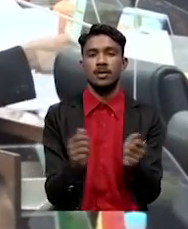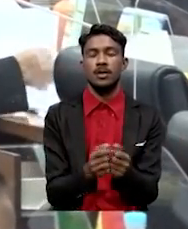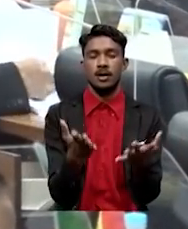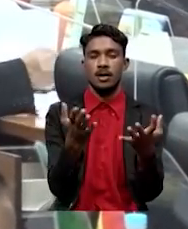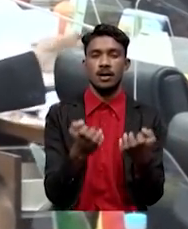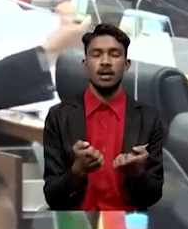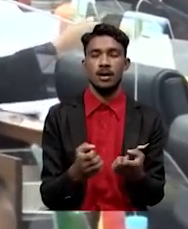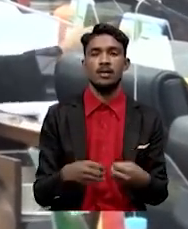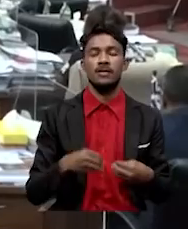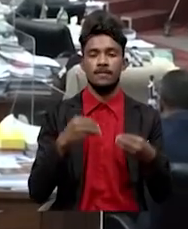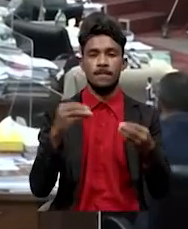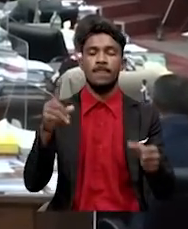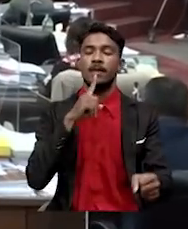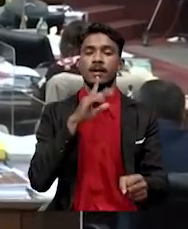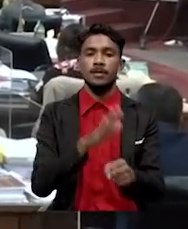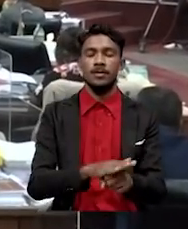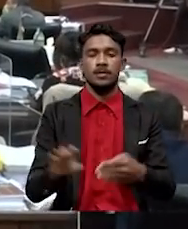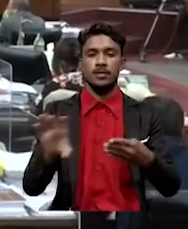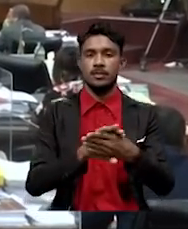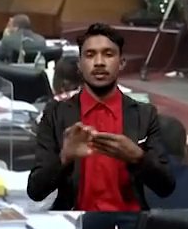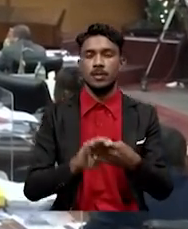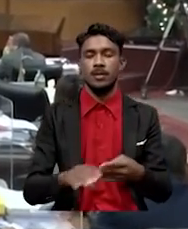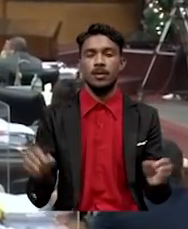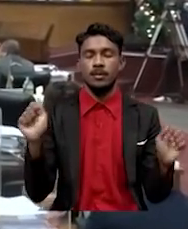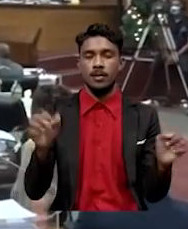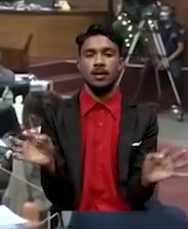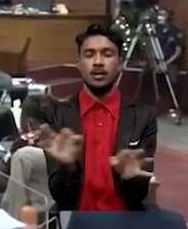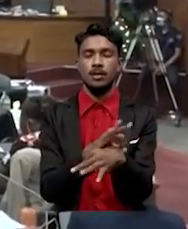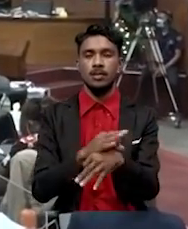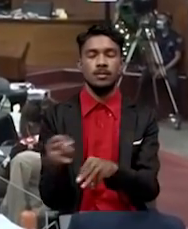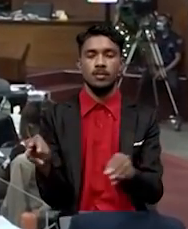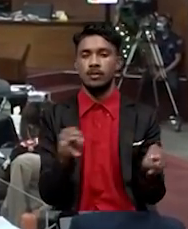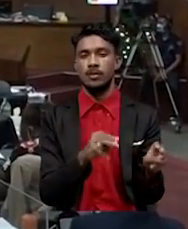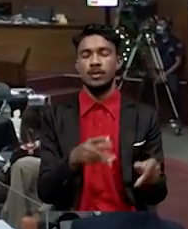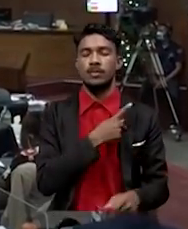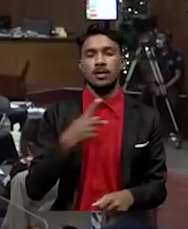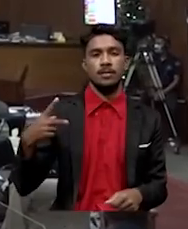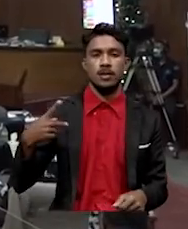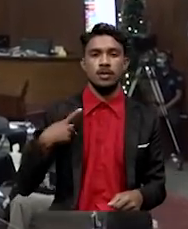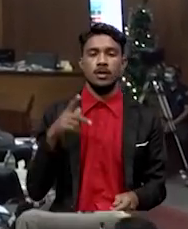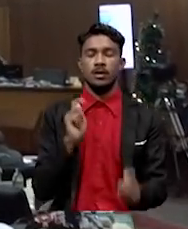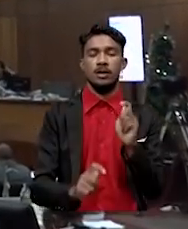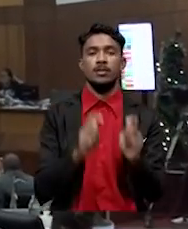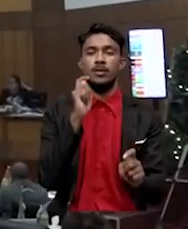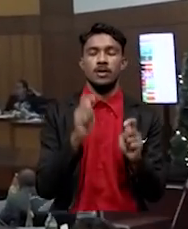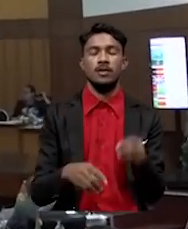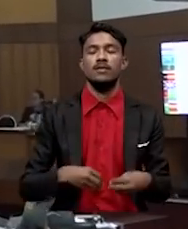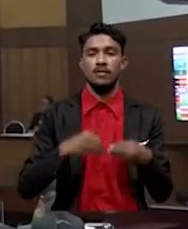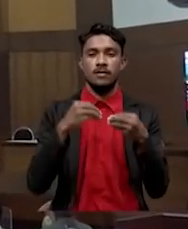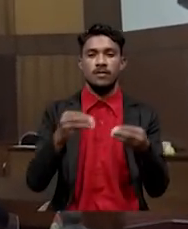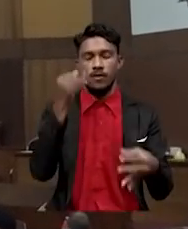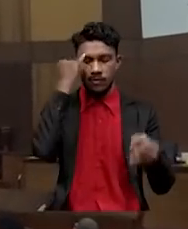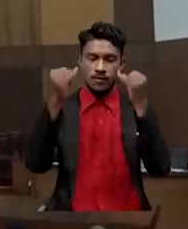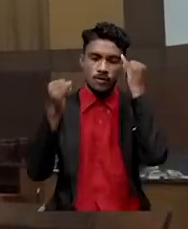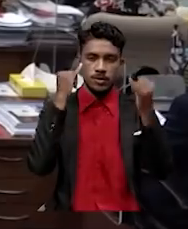no compromisso eleitoral, hoje dissolve parlamento. Tamba tribunal recurso fosai ona legitimidade no